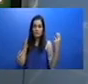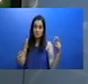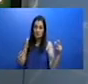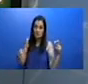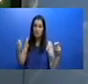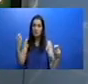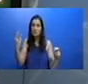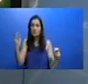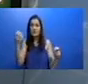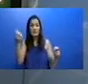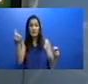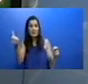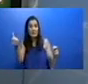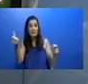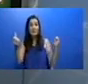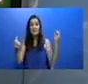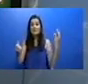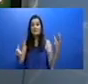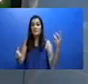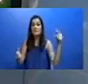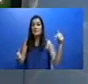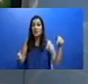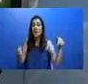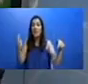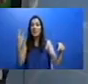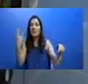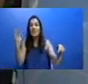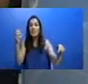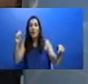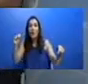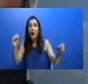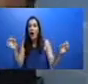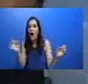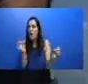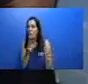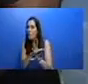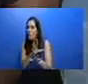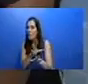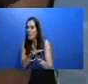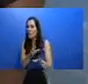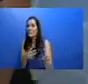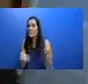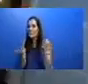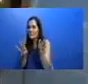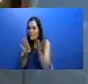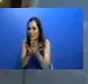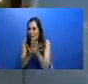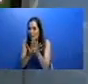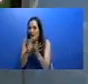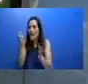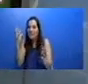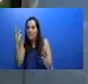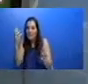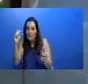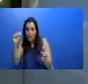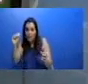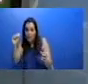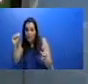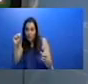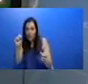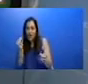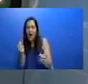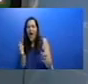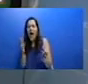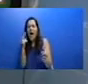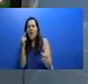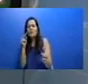35, 36, 37, 38. Chegamos. Então, nós pagamos aqui, se somar os